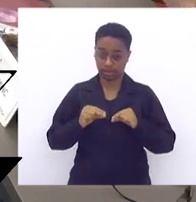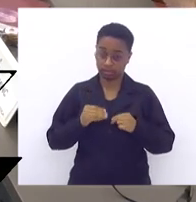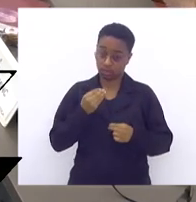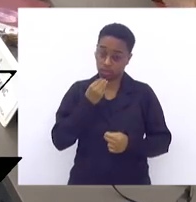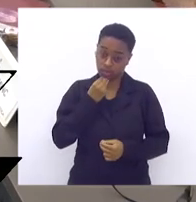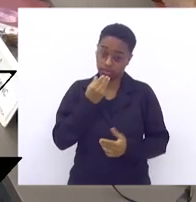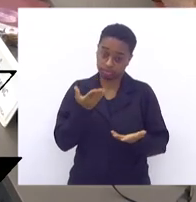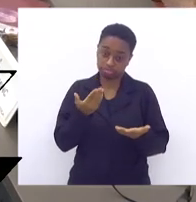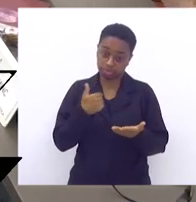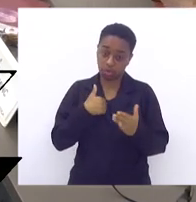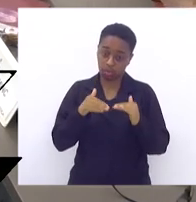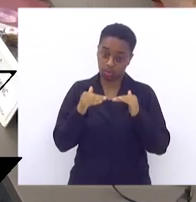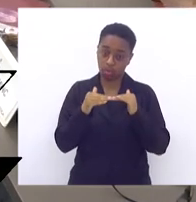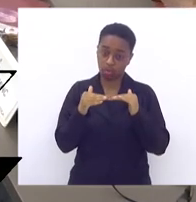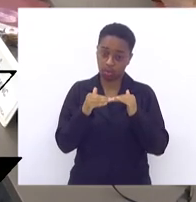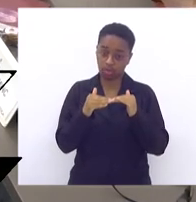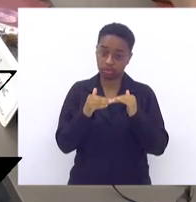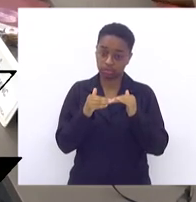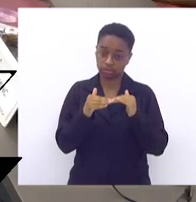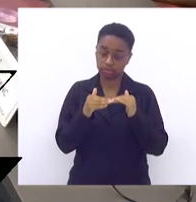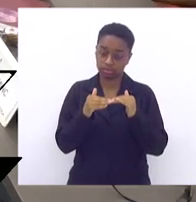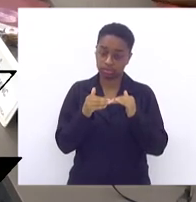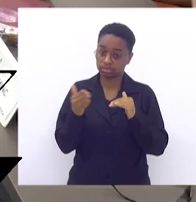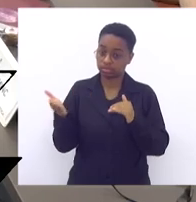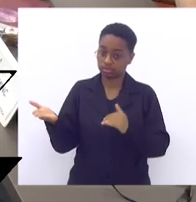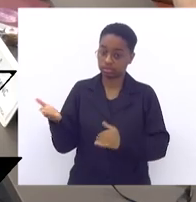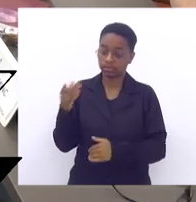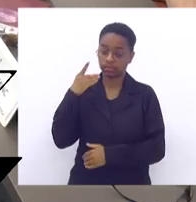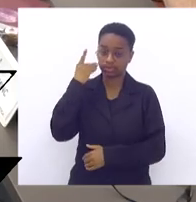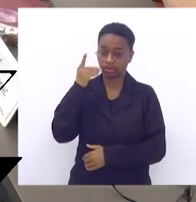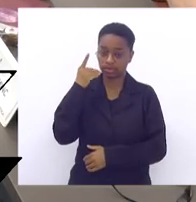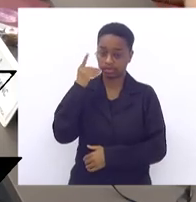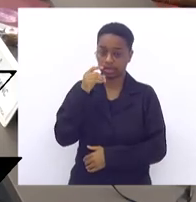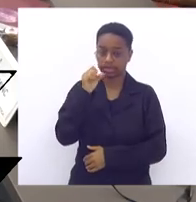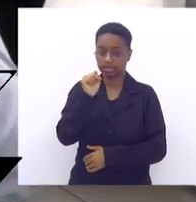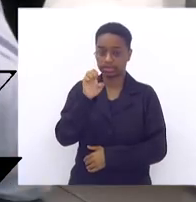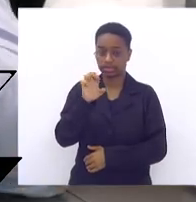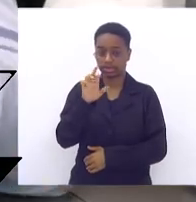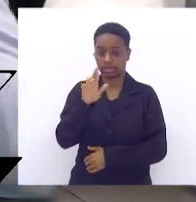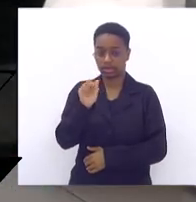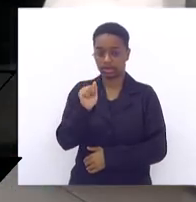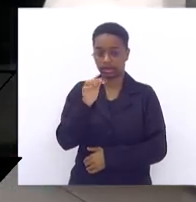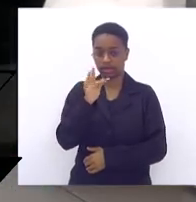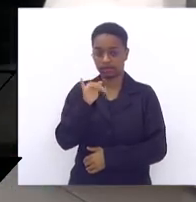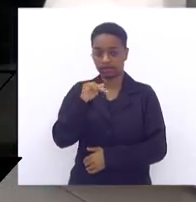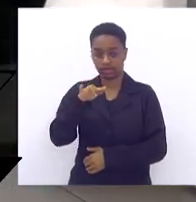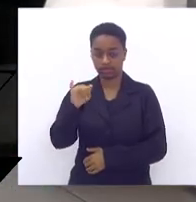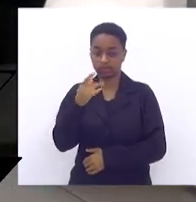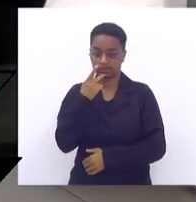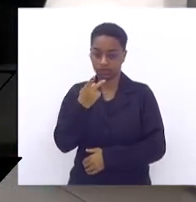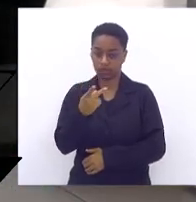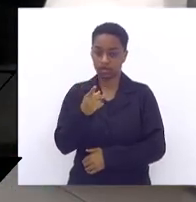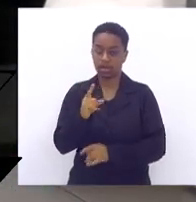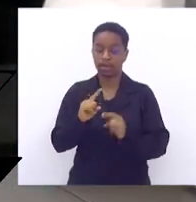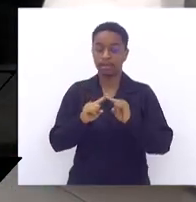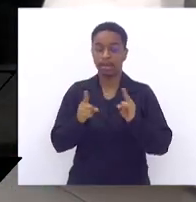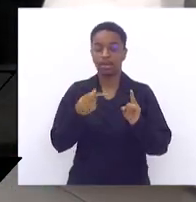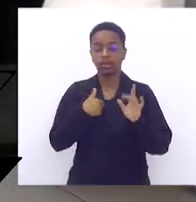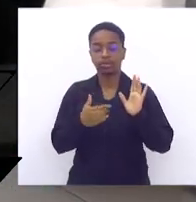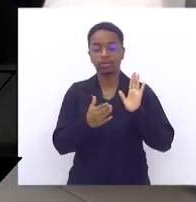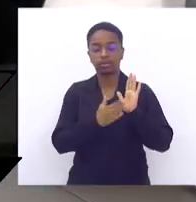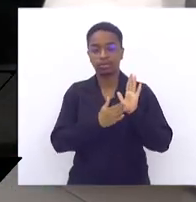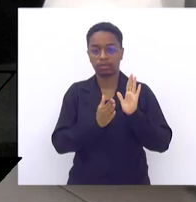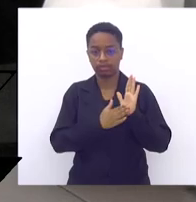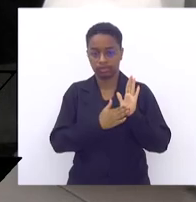obviamente eu concordo com o que acabou de dizer o deputado Serafini. No entanto, eu próprio propus, e